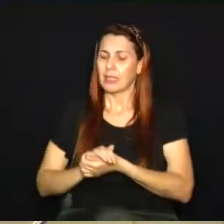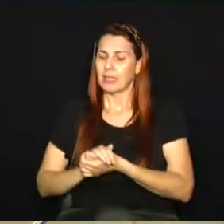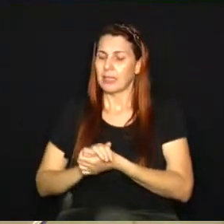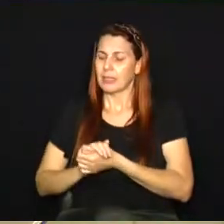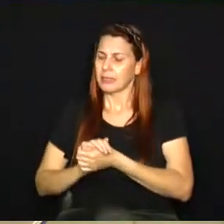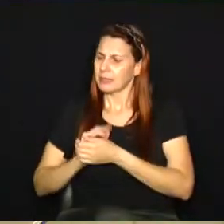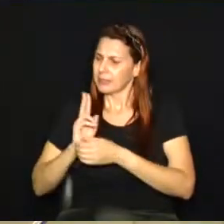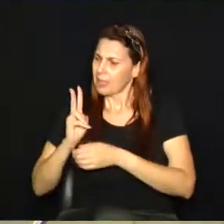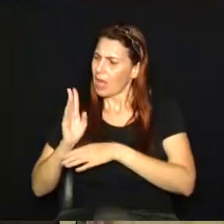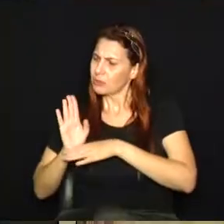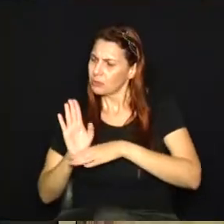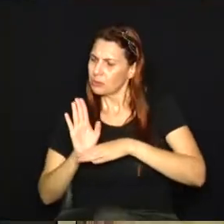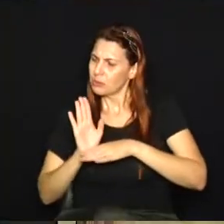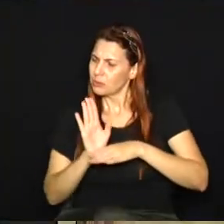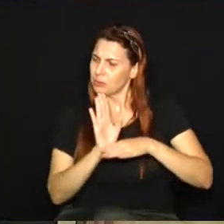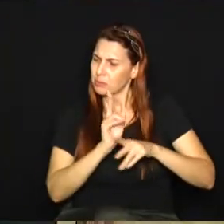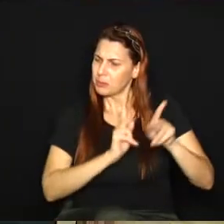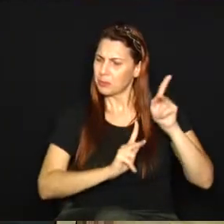mais precisam